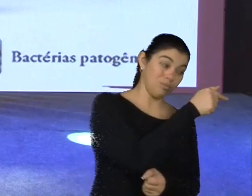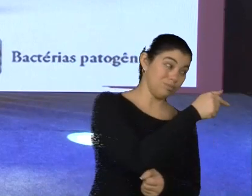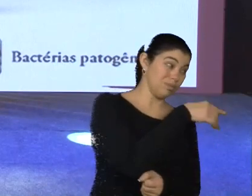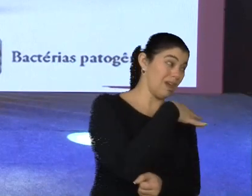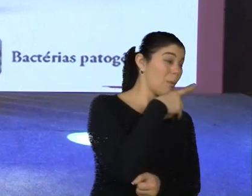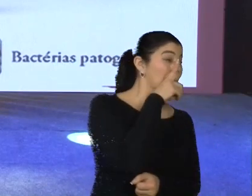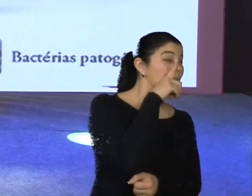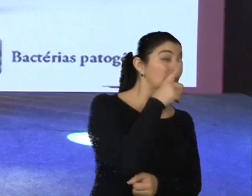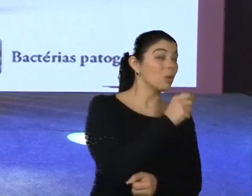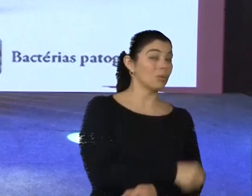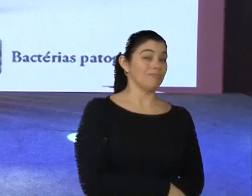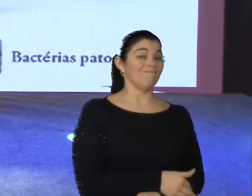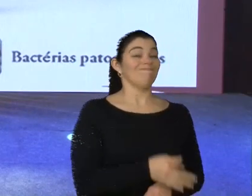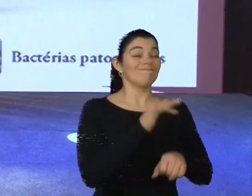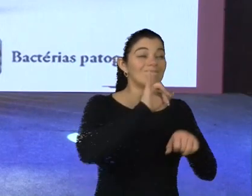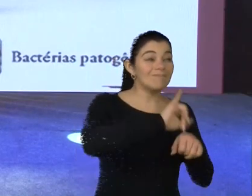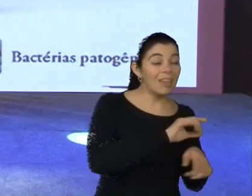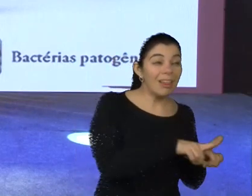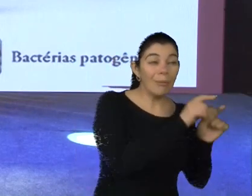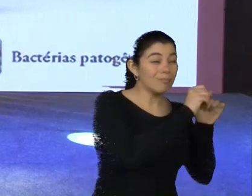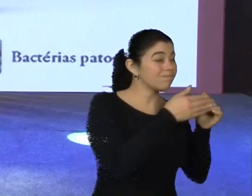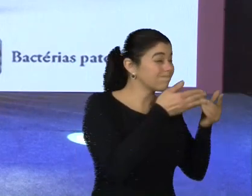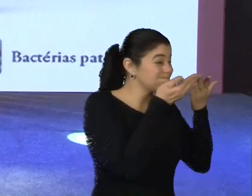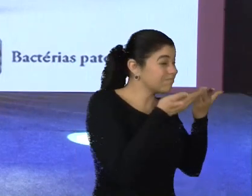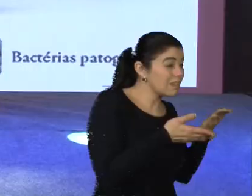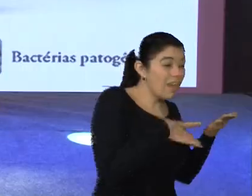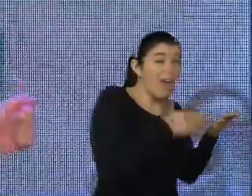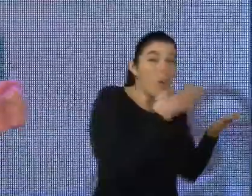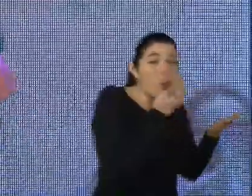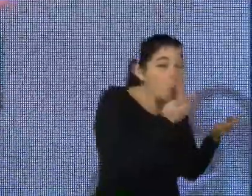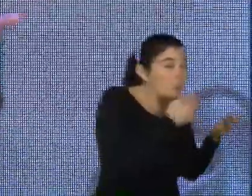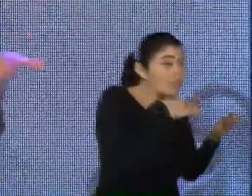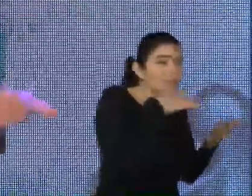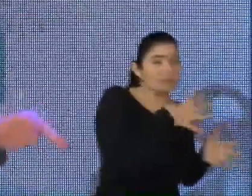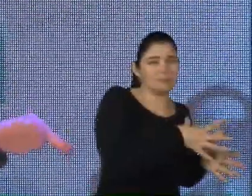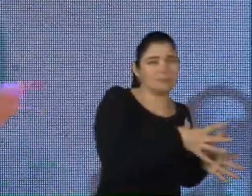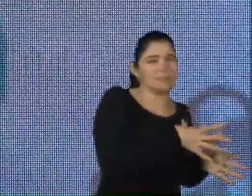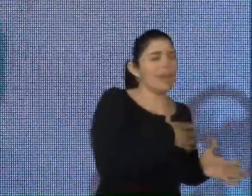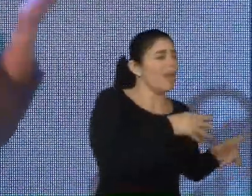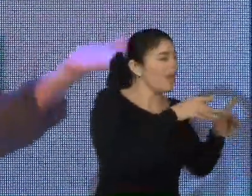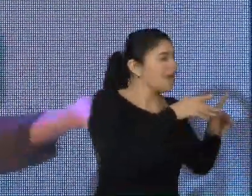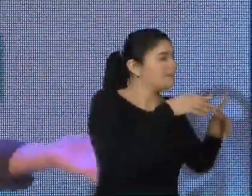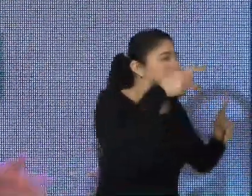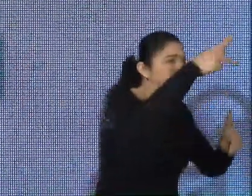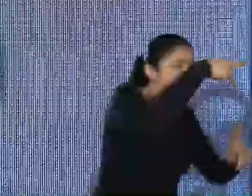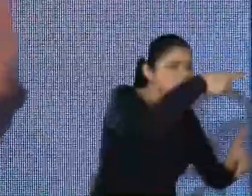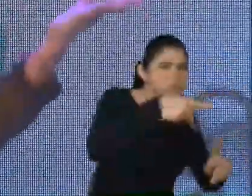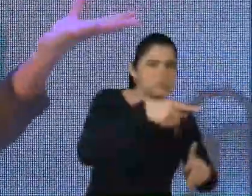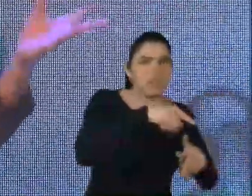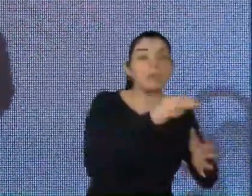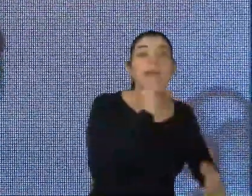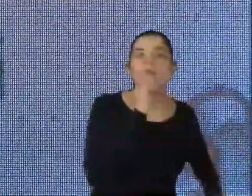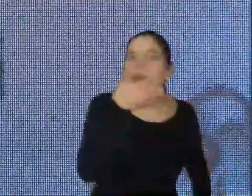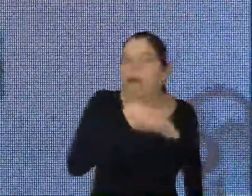são os metais pesados, são essa comida do tipo fast food, é a poluição, que só de viver em São Paulo